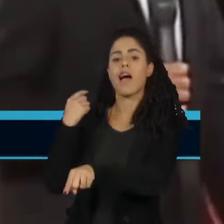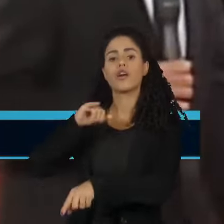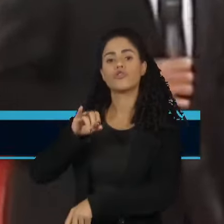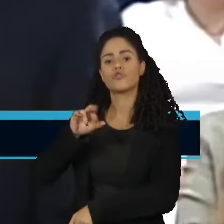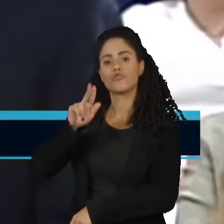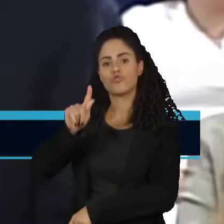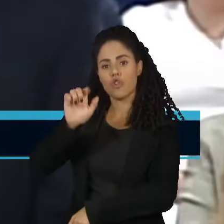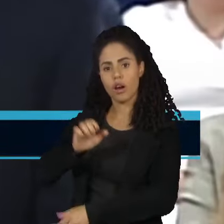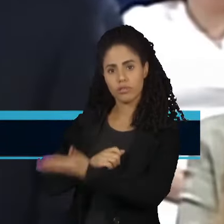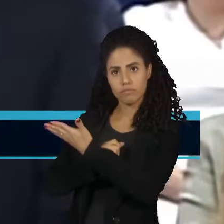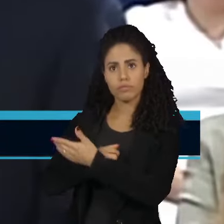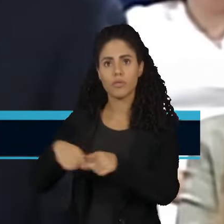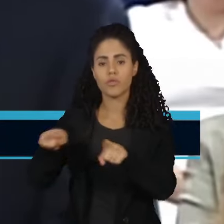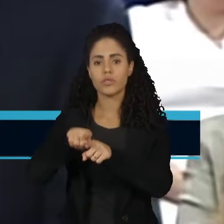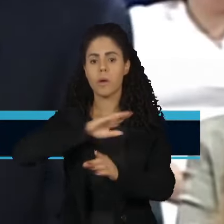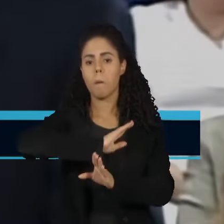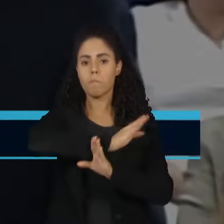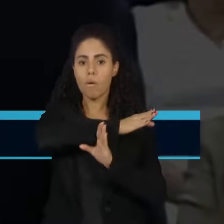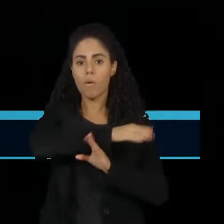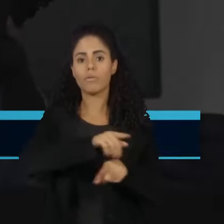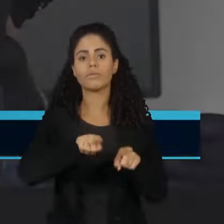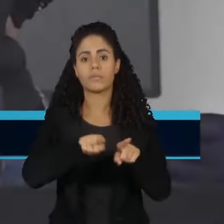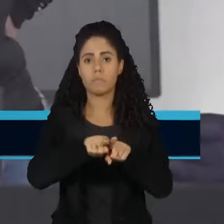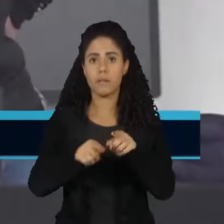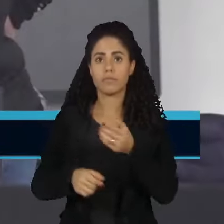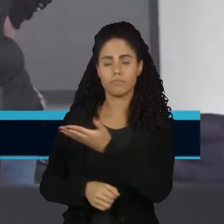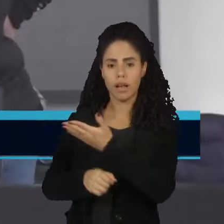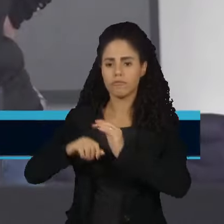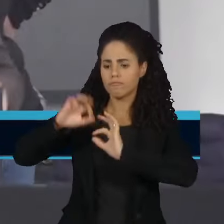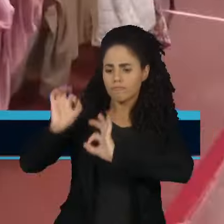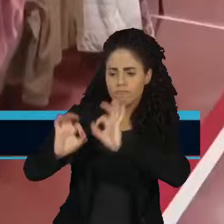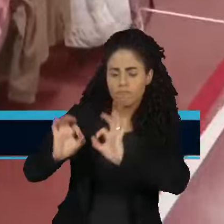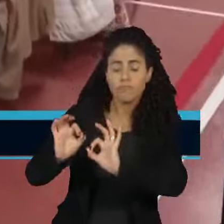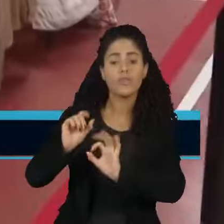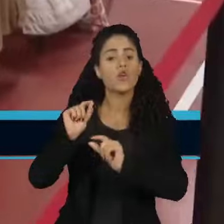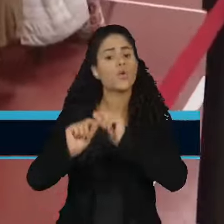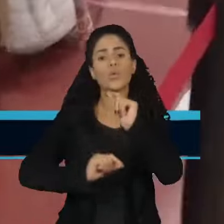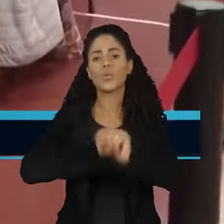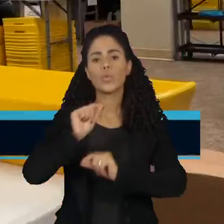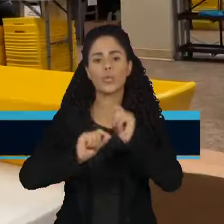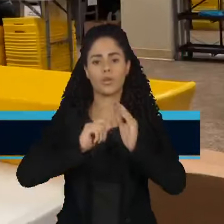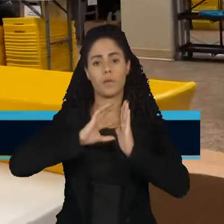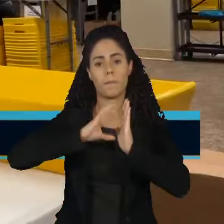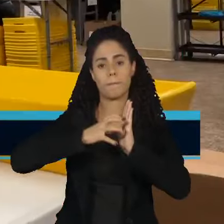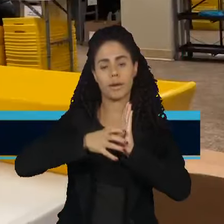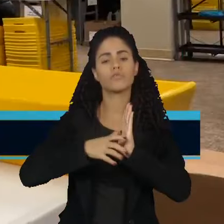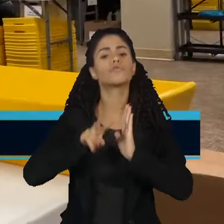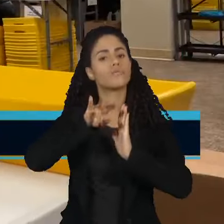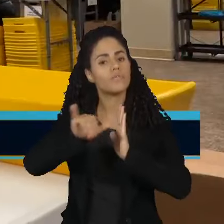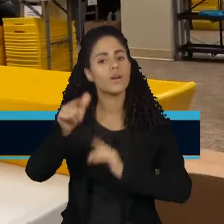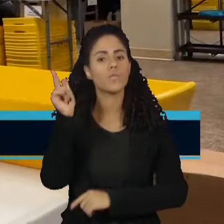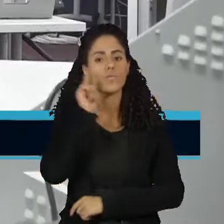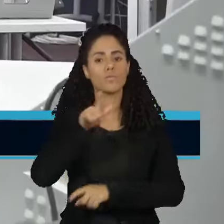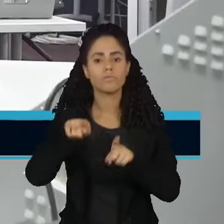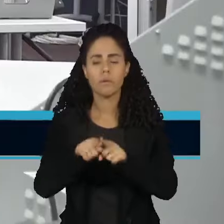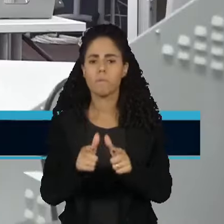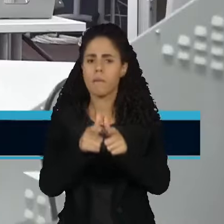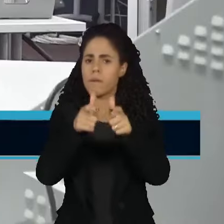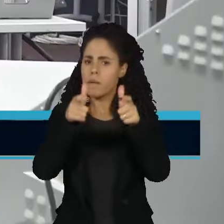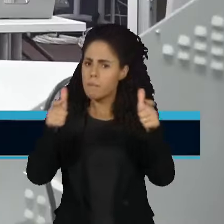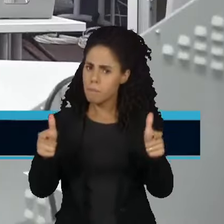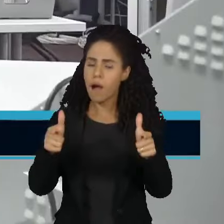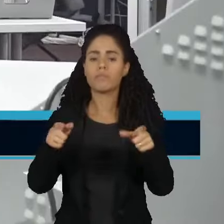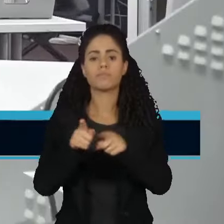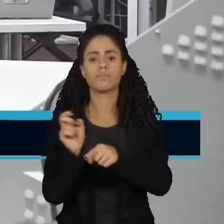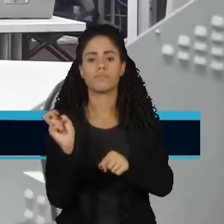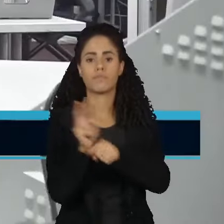W. Bush bateu o democrata John Kerry. As projeções ainda apontam que o partido deve recuperar a maior parte dos